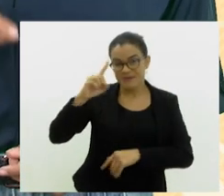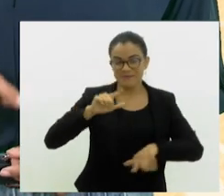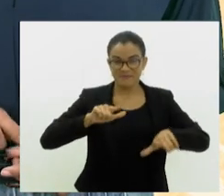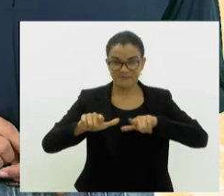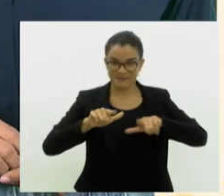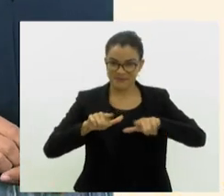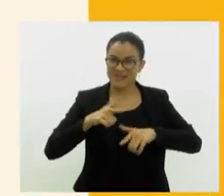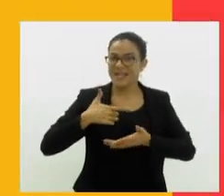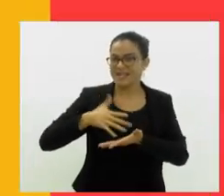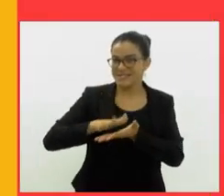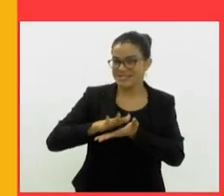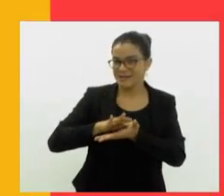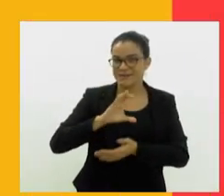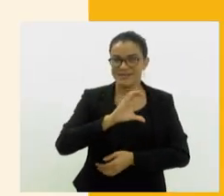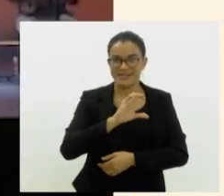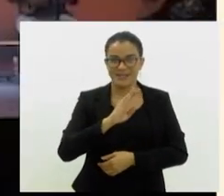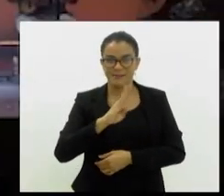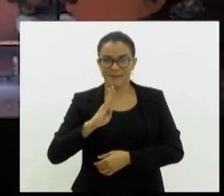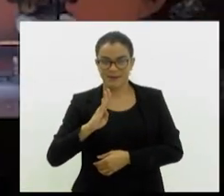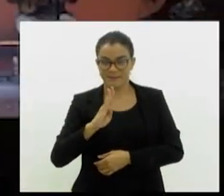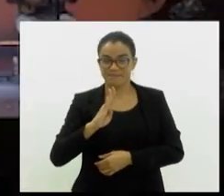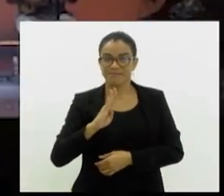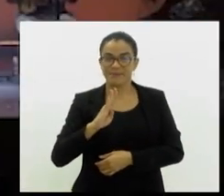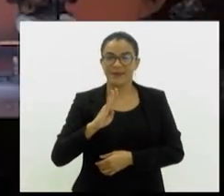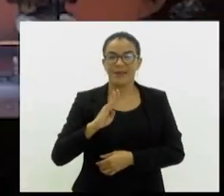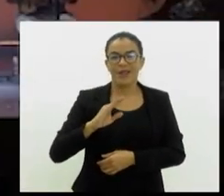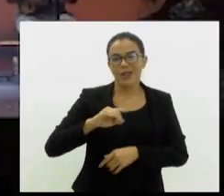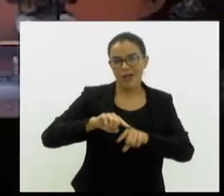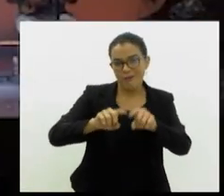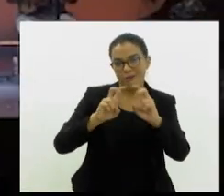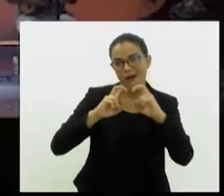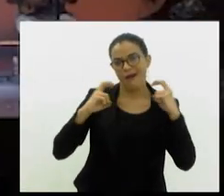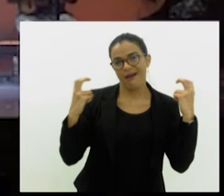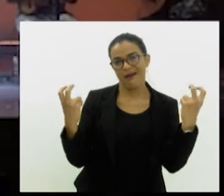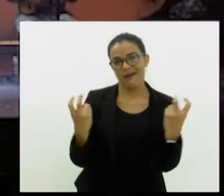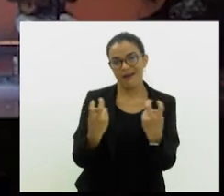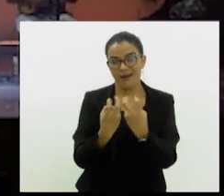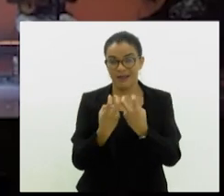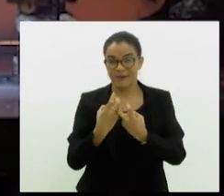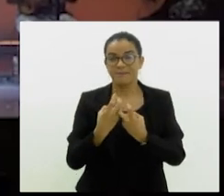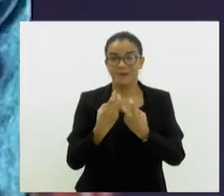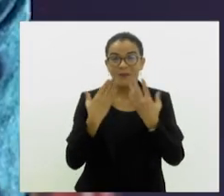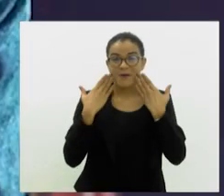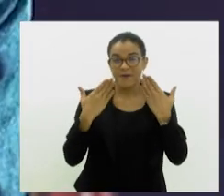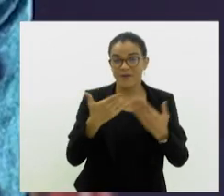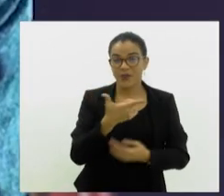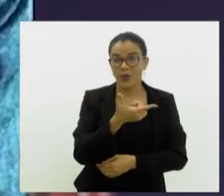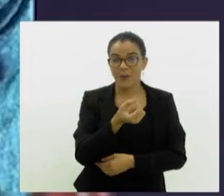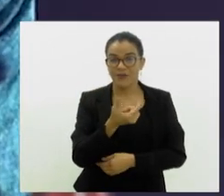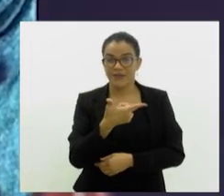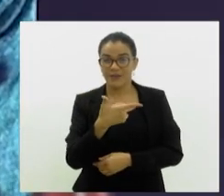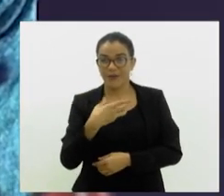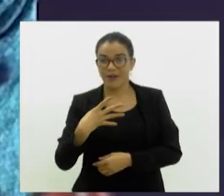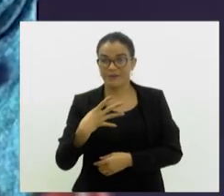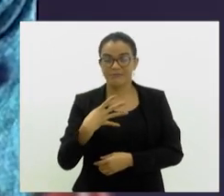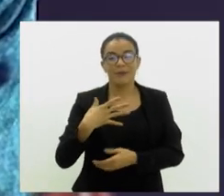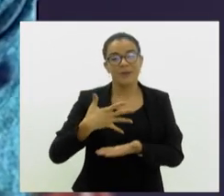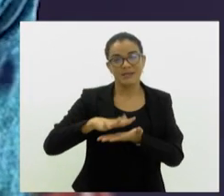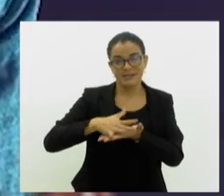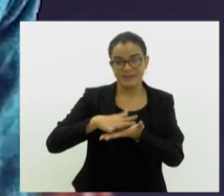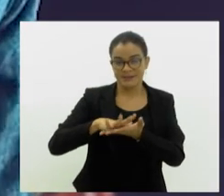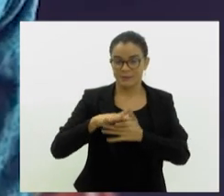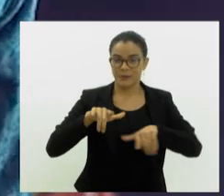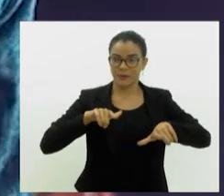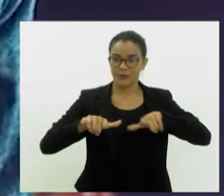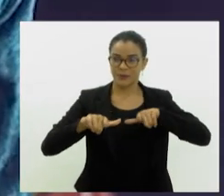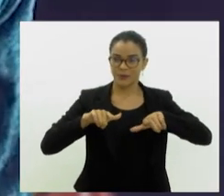tem samba no CCBB. O CCBB na Roda abre a edição de 2024 com Moacir Luz e o Samba do Trabalhador.